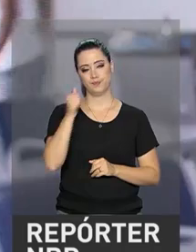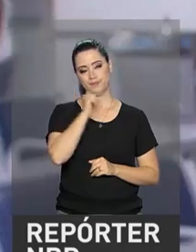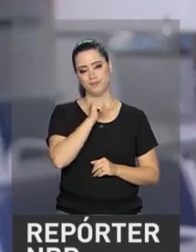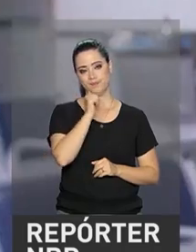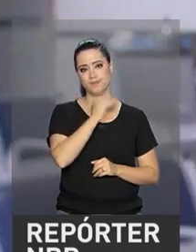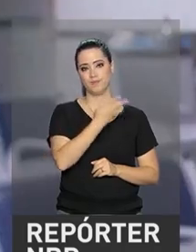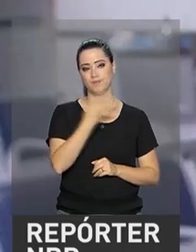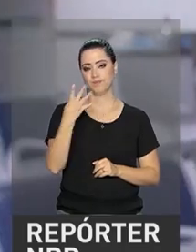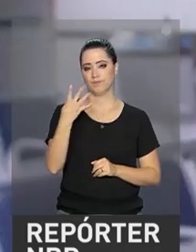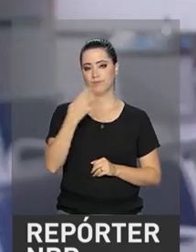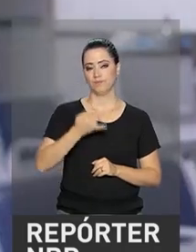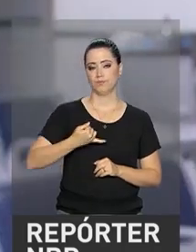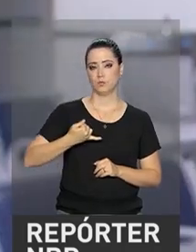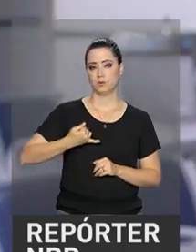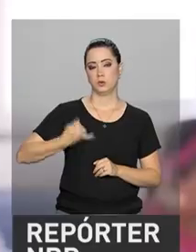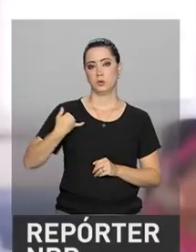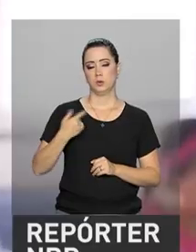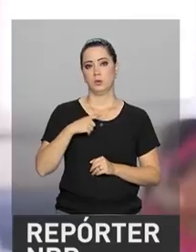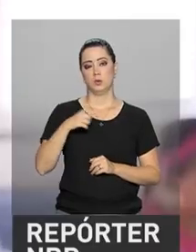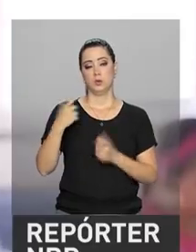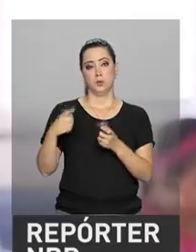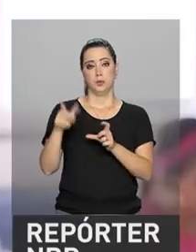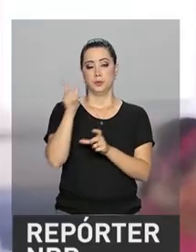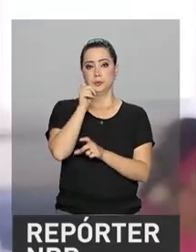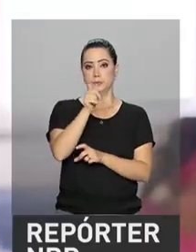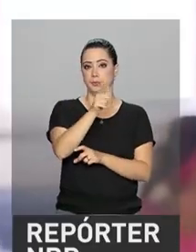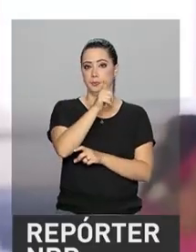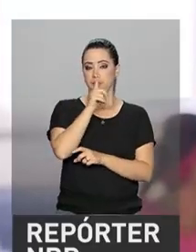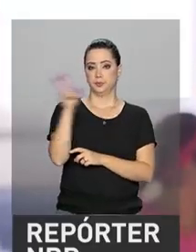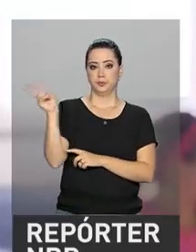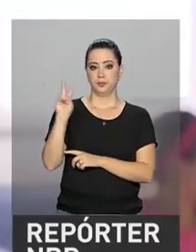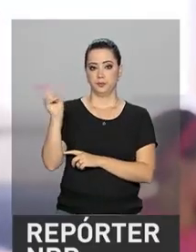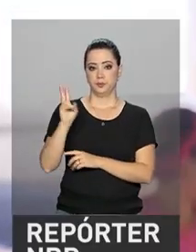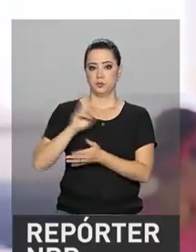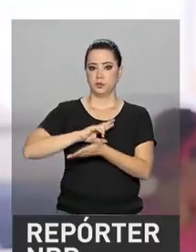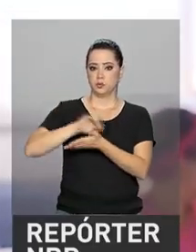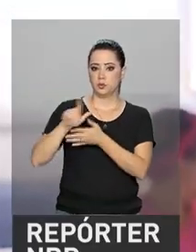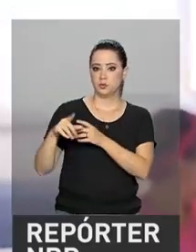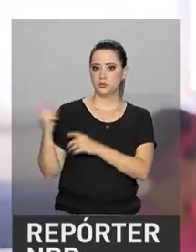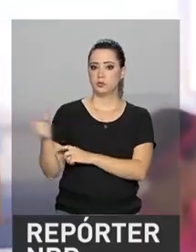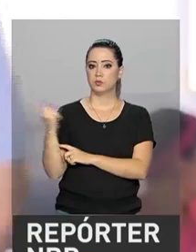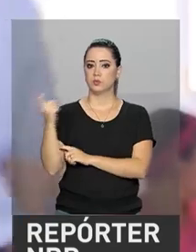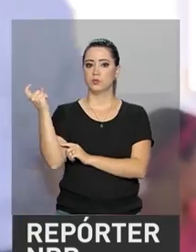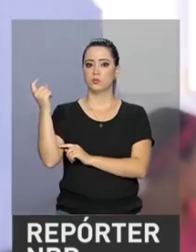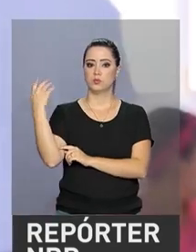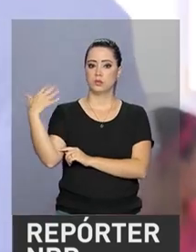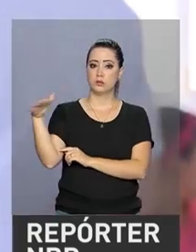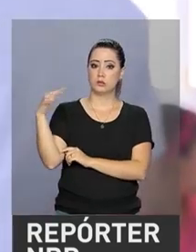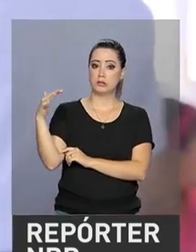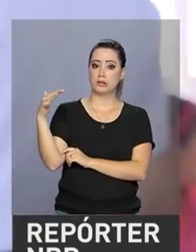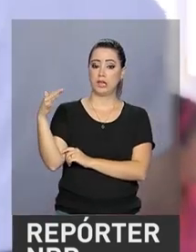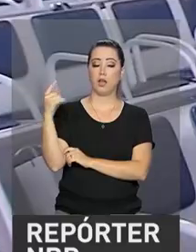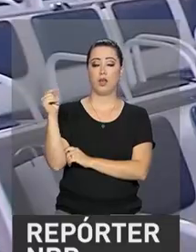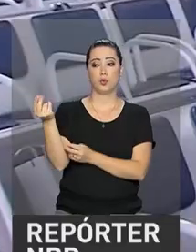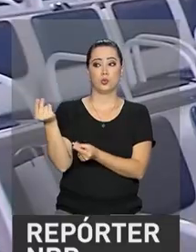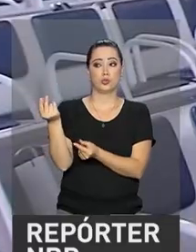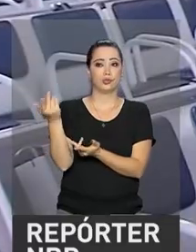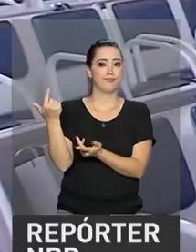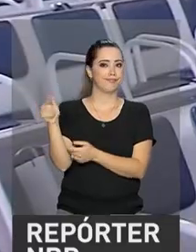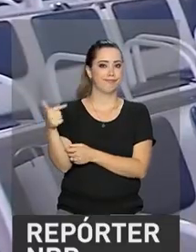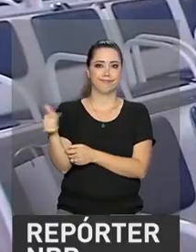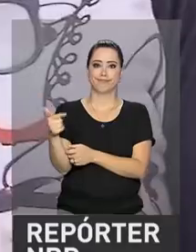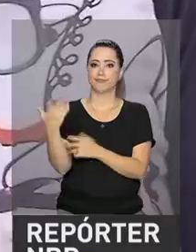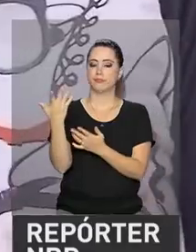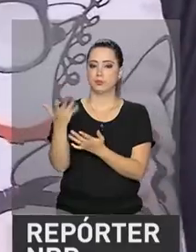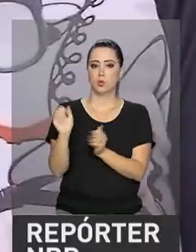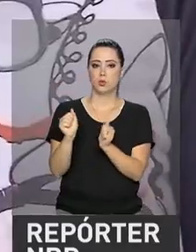anos, tinha uma lanchonete na Venezuela. Ela conta que com os sucessivos aumentos de preços, o dinheiro foi ficando escasso.